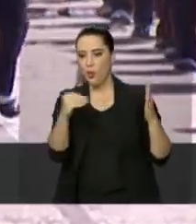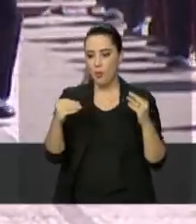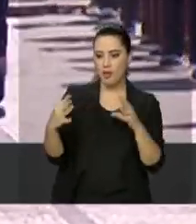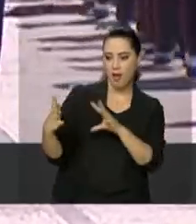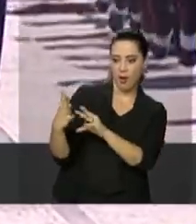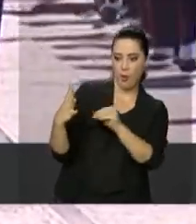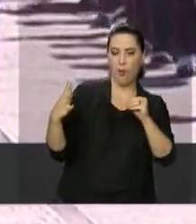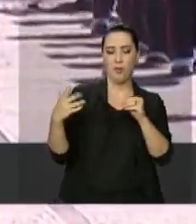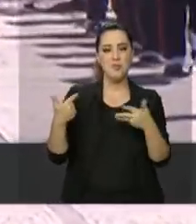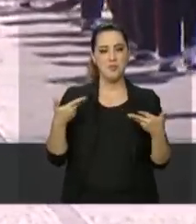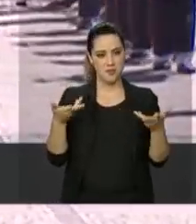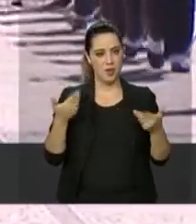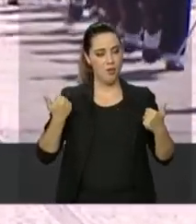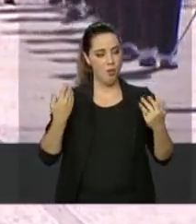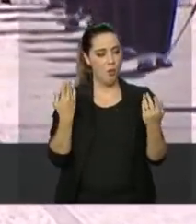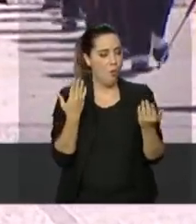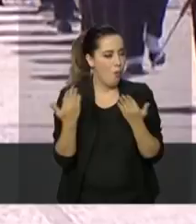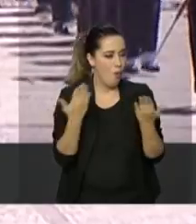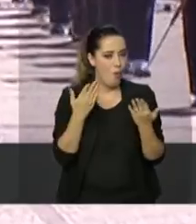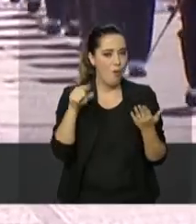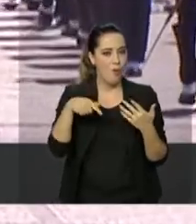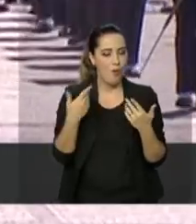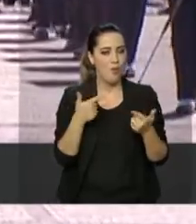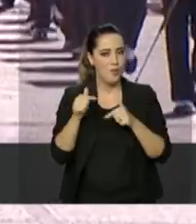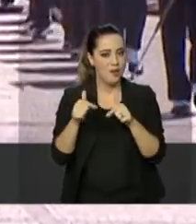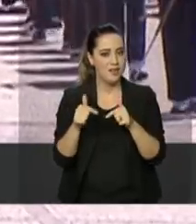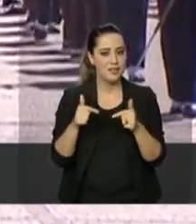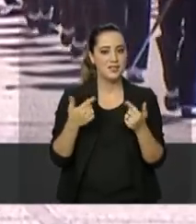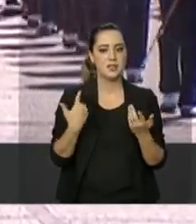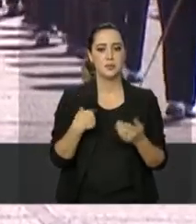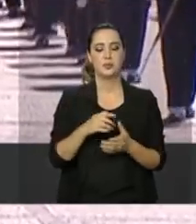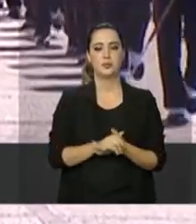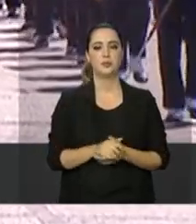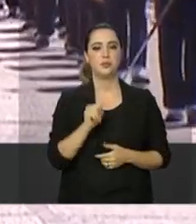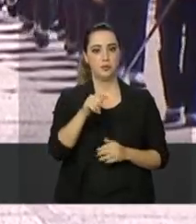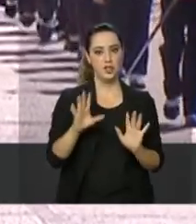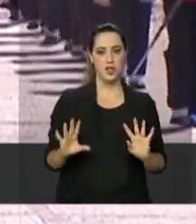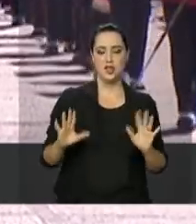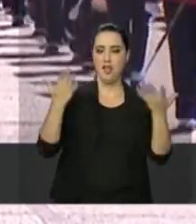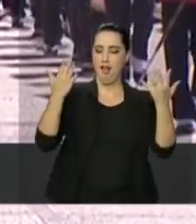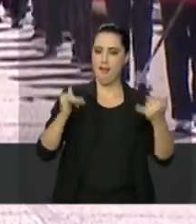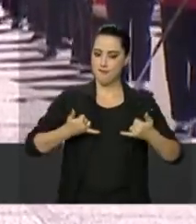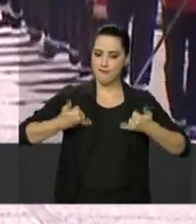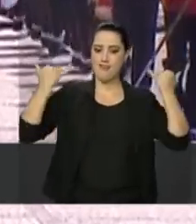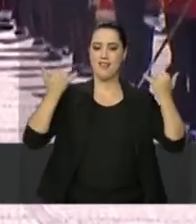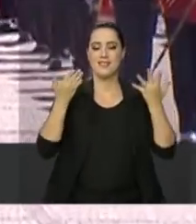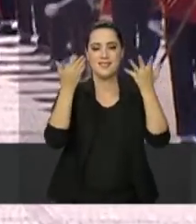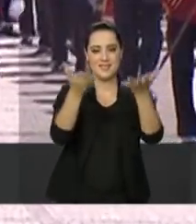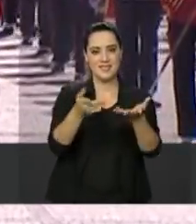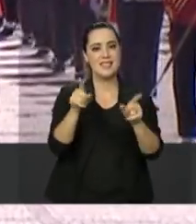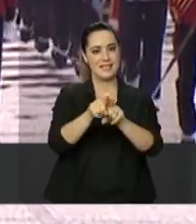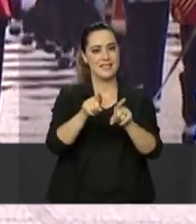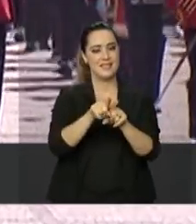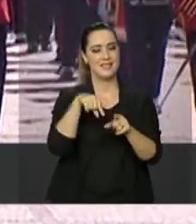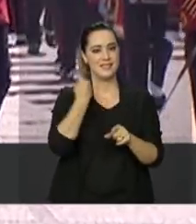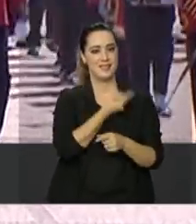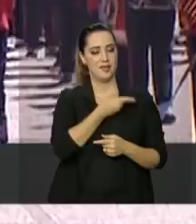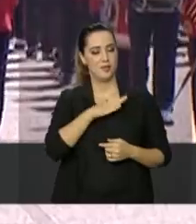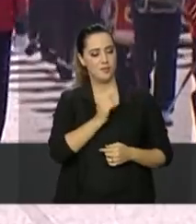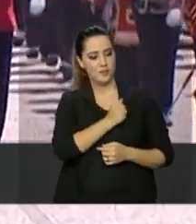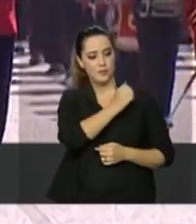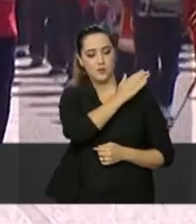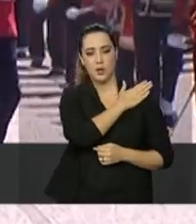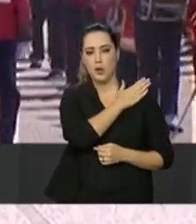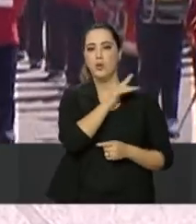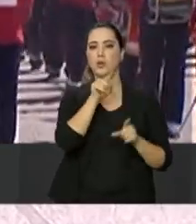sair esse movimento e tudo, muito grande. E aí a testa da cerimônia, frente da guarda, temos nosso suboficial